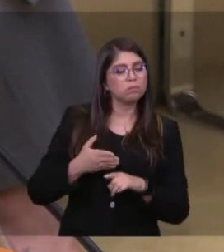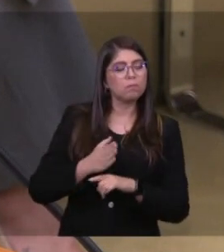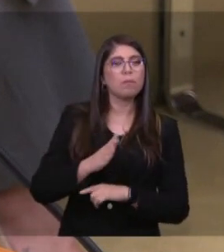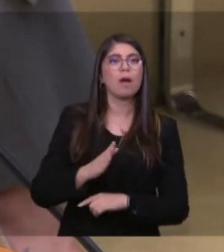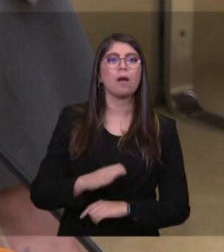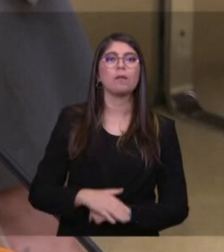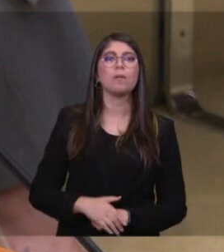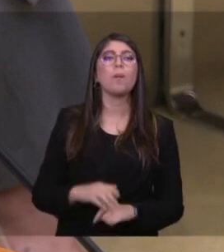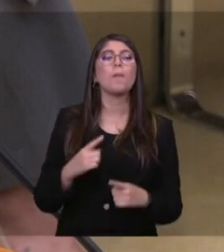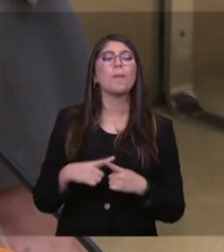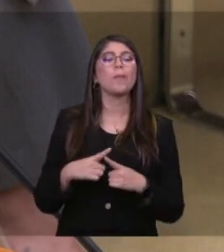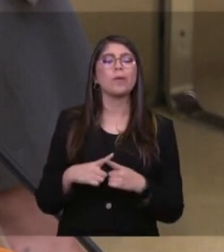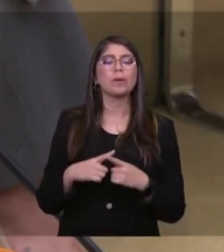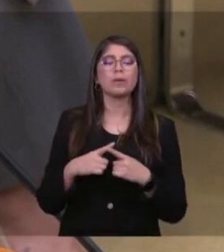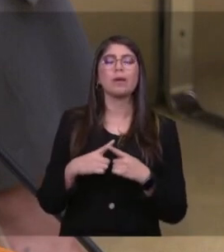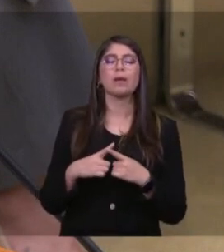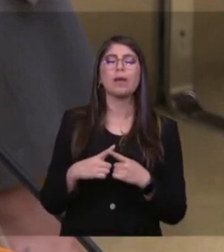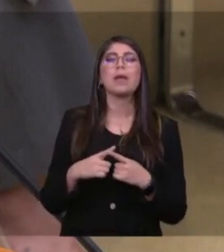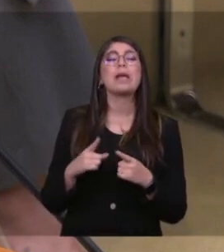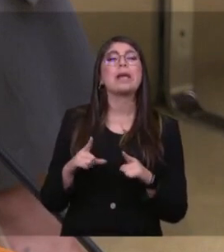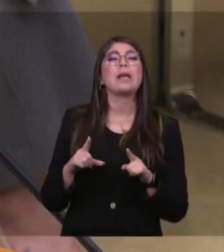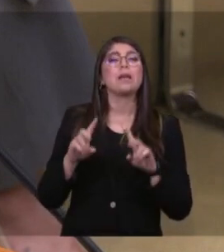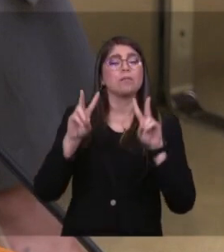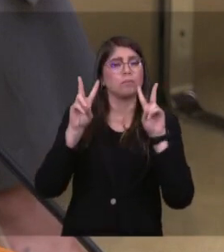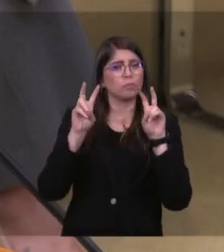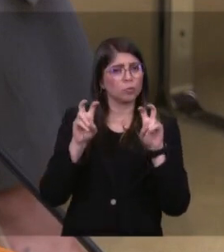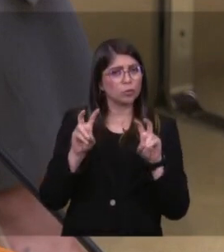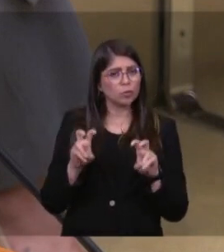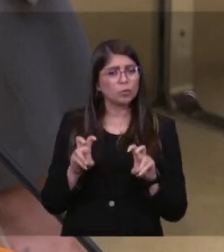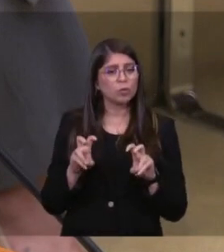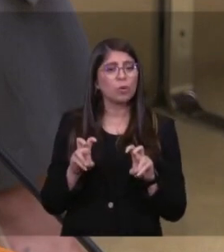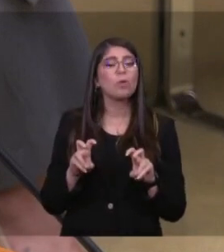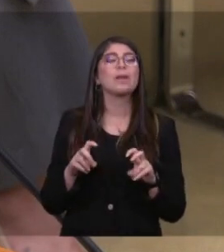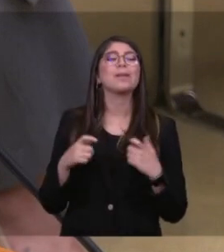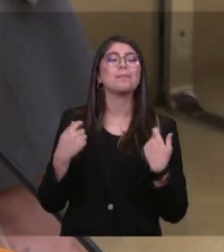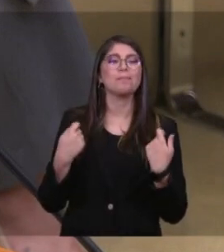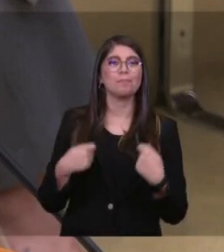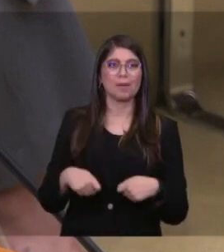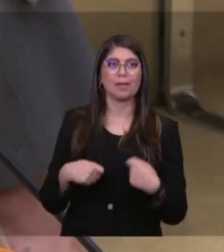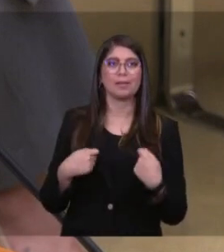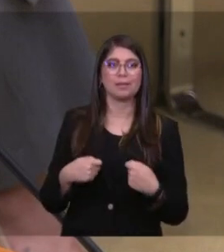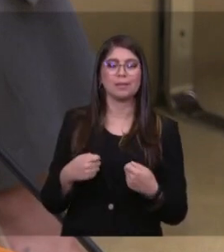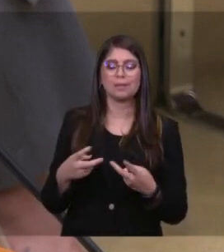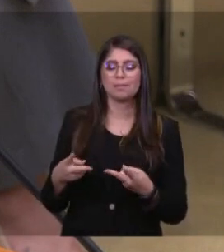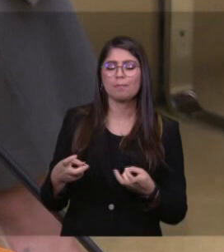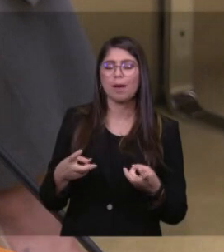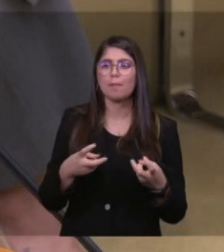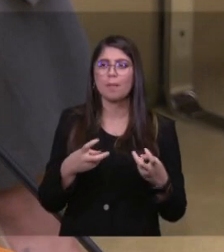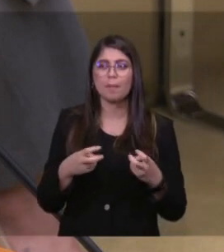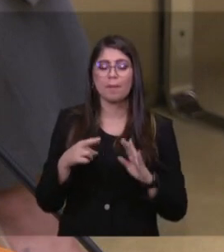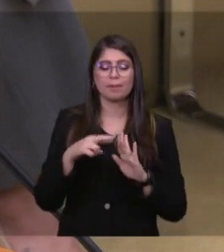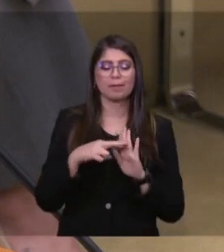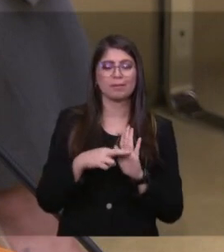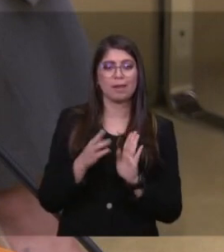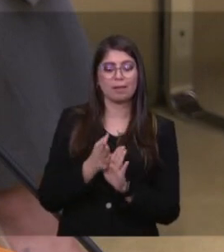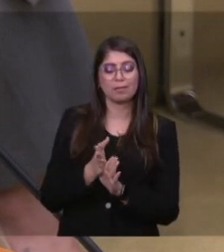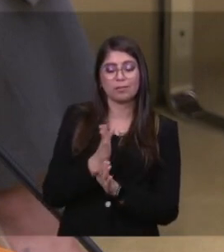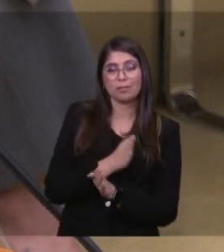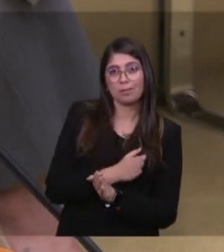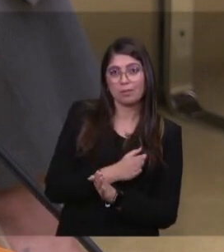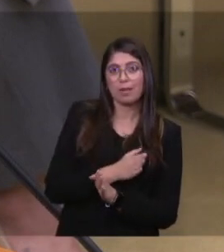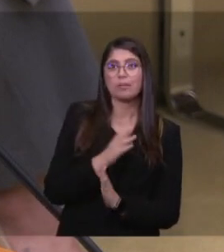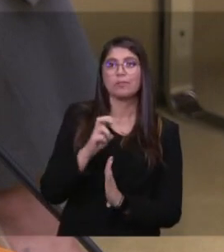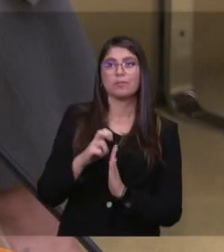ainda assim, fez questão de mencionar sobre a necessidade de observância das regras da anterioridade